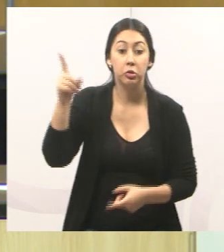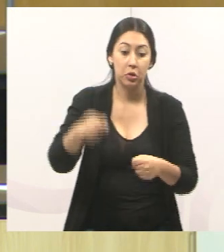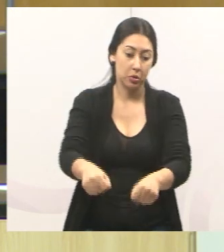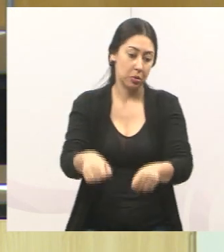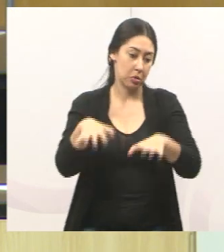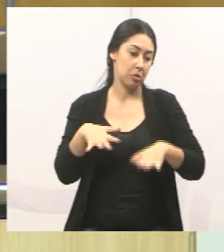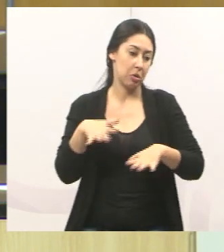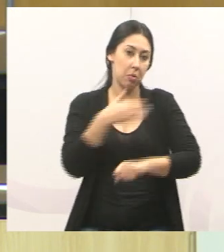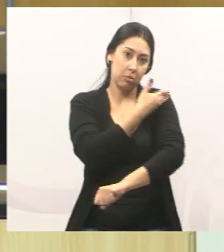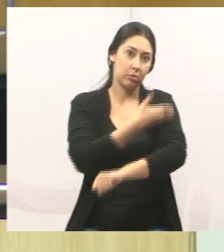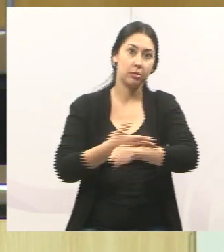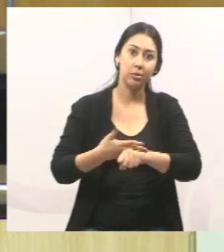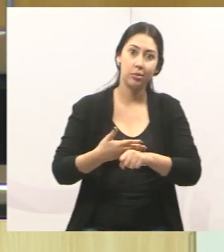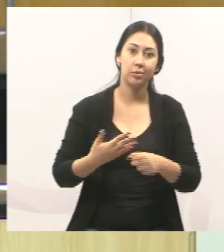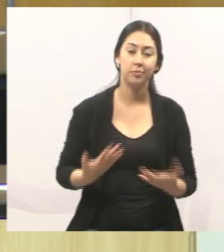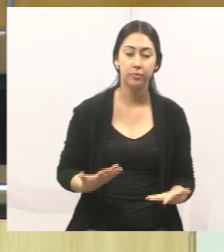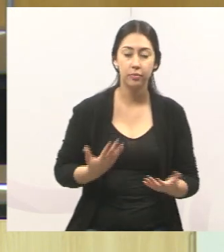da sessão ordinária.